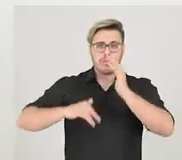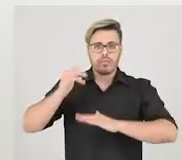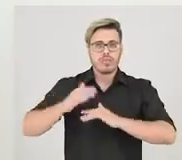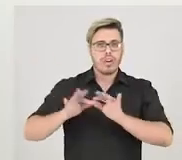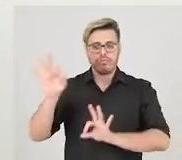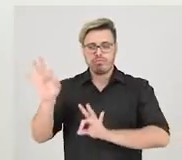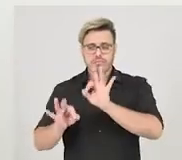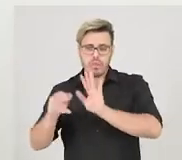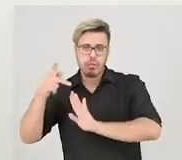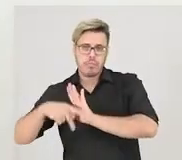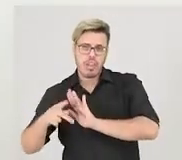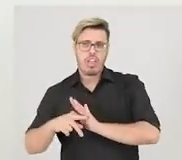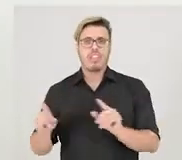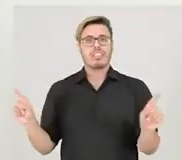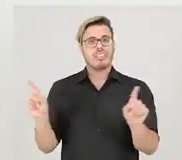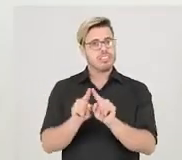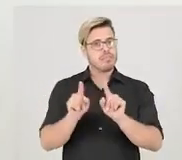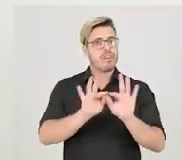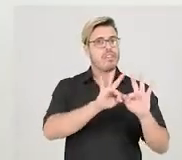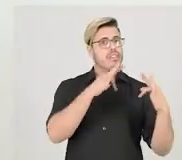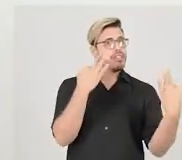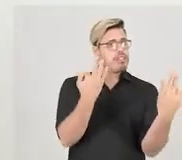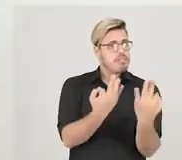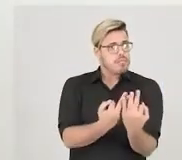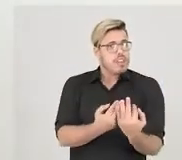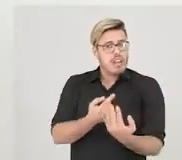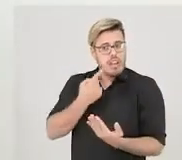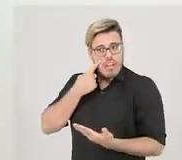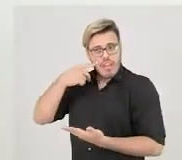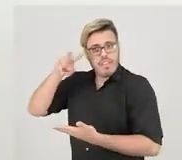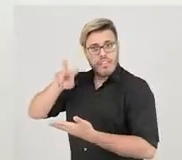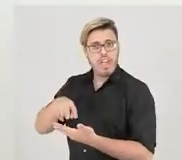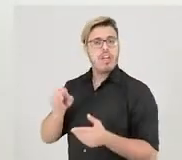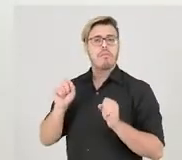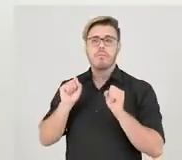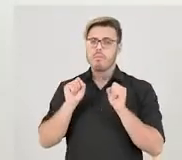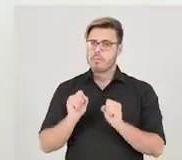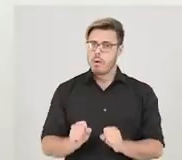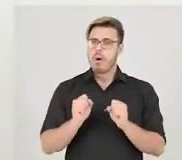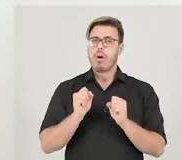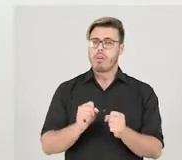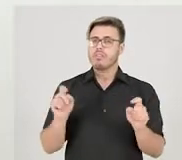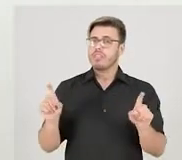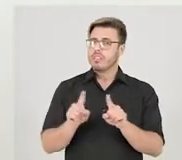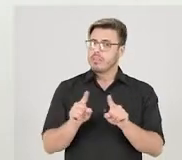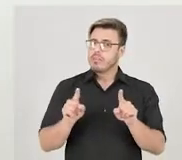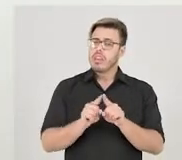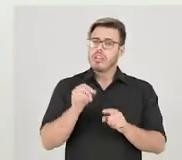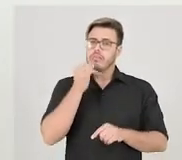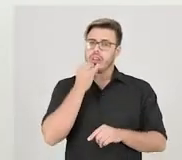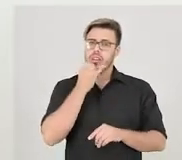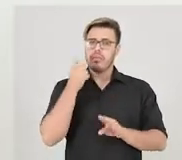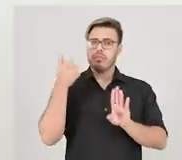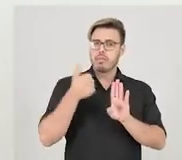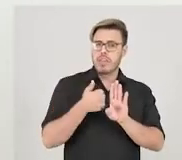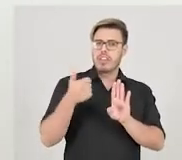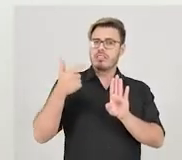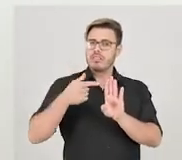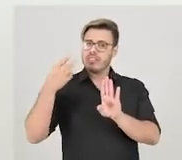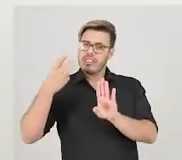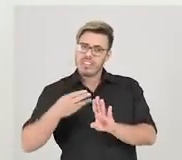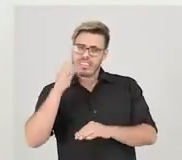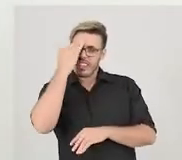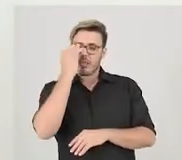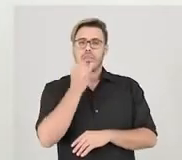primeiro bimestre, no segundo bimestre, os pais não vêm para a escola e não pegam as notas e o boletim dos seus filhos? Porque os